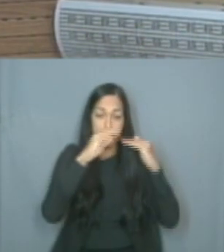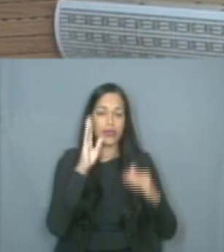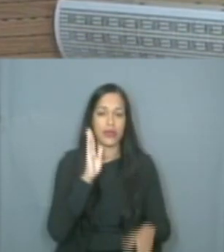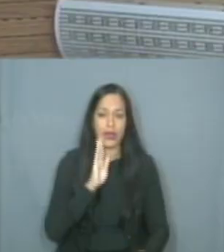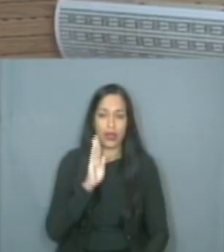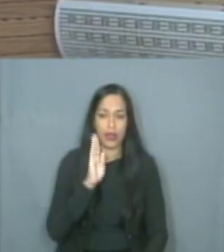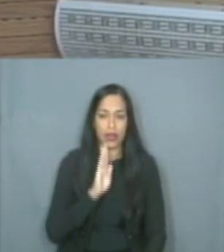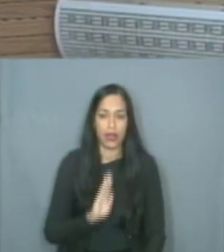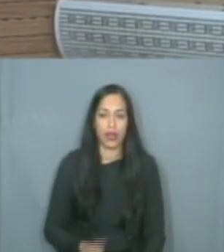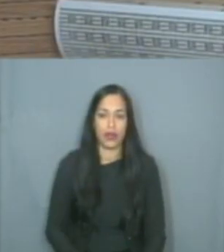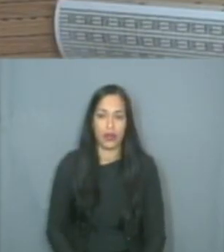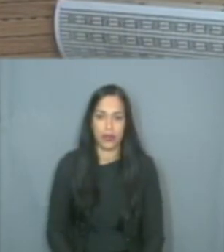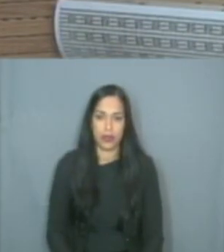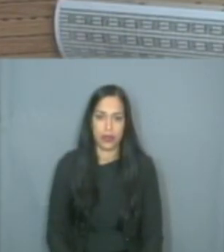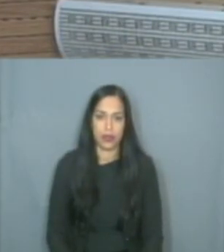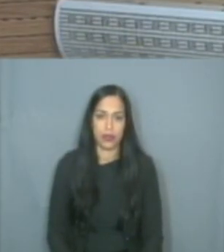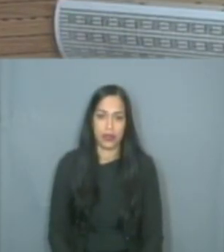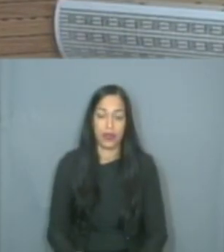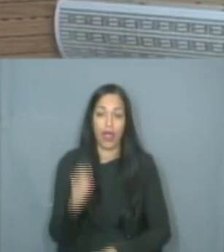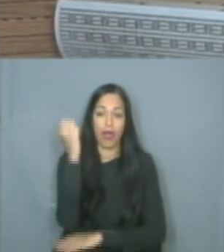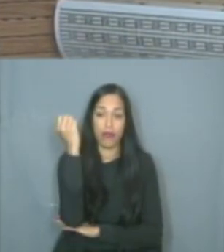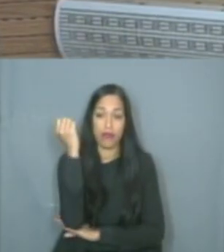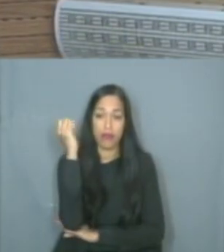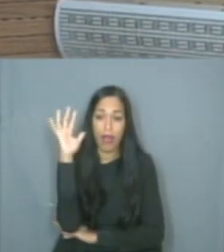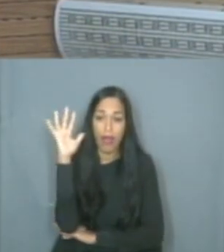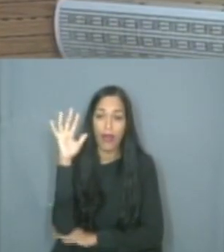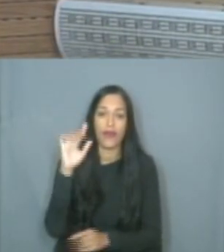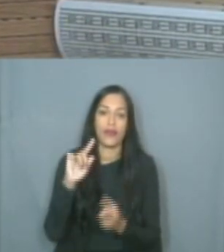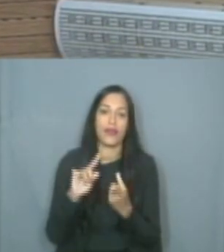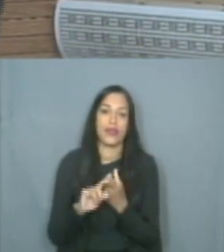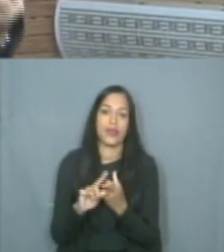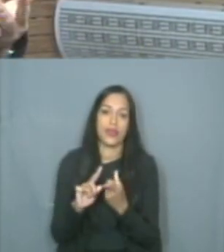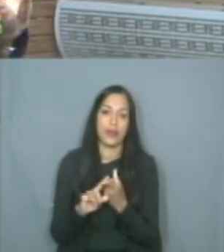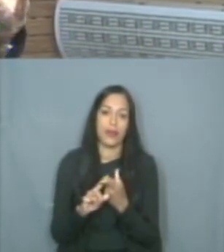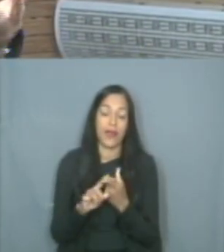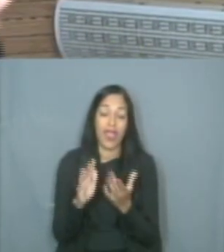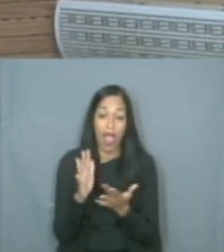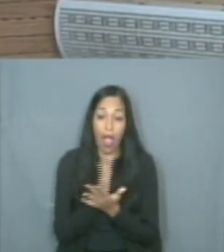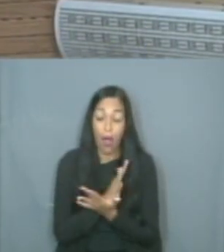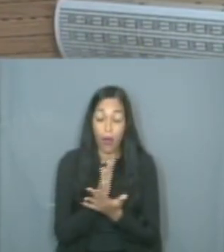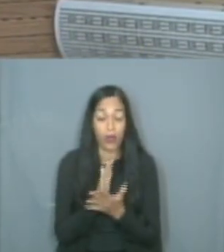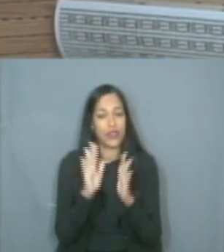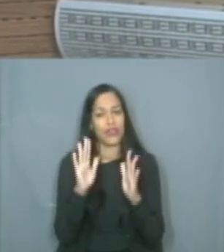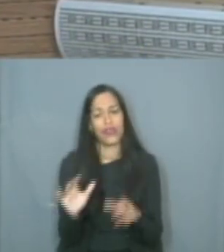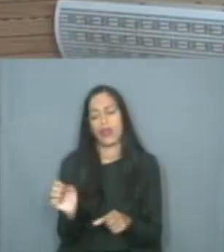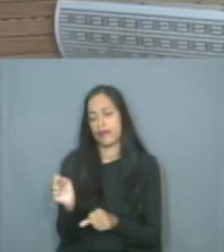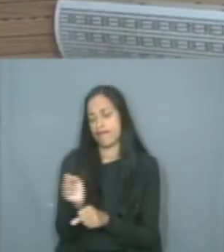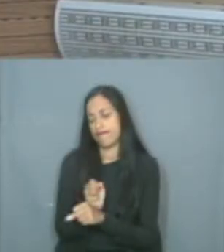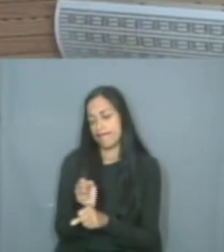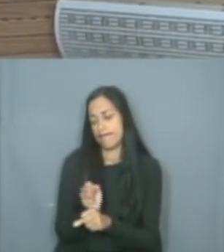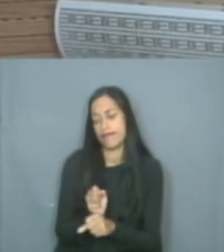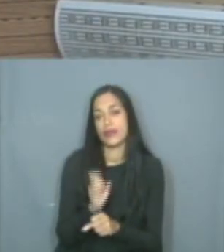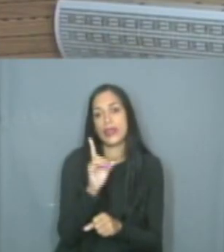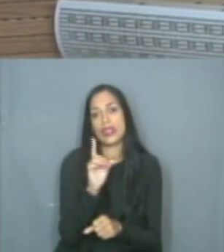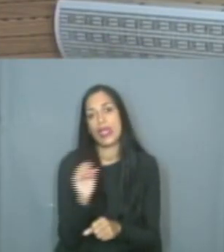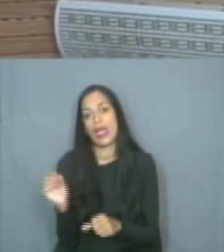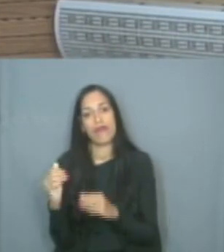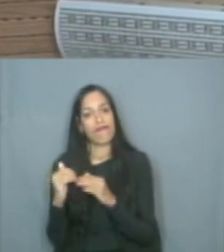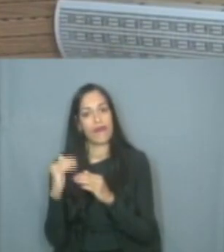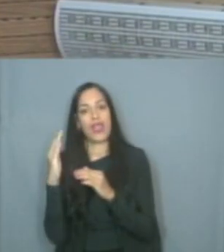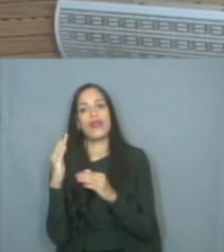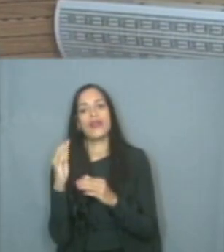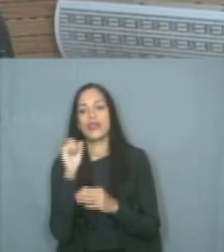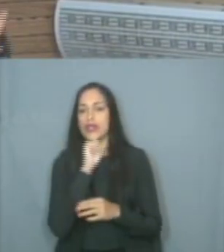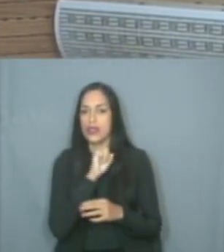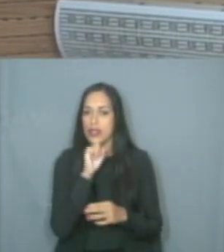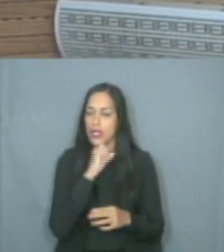legal. Nós temos muitas árvores, porém, algumas centenárias, algumas muito antigas. E é claro que elas